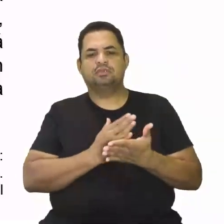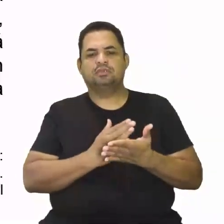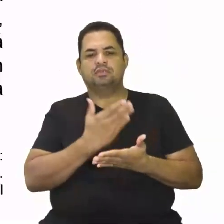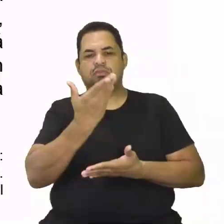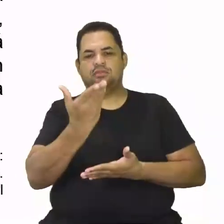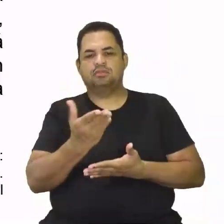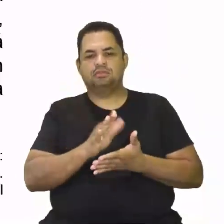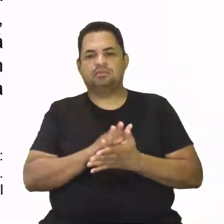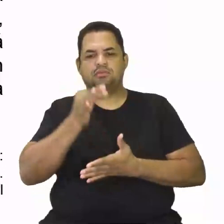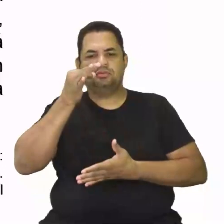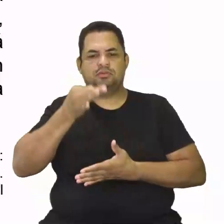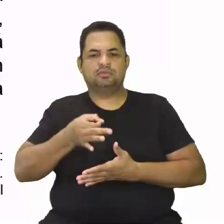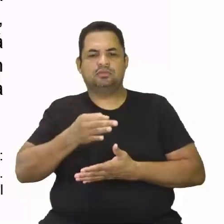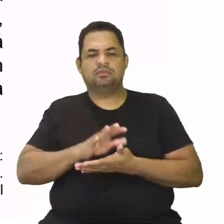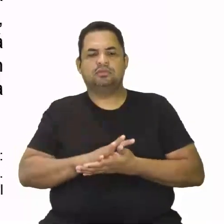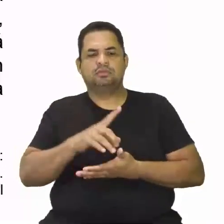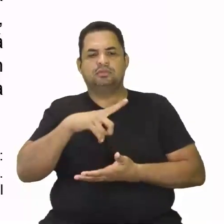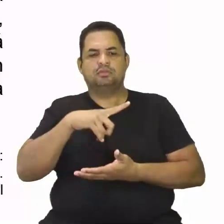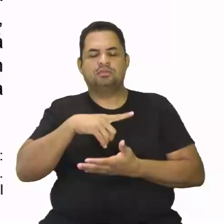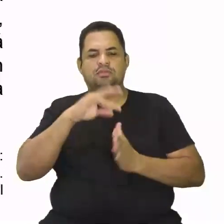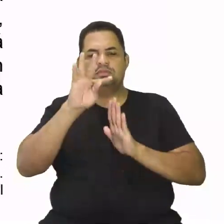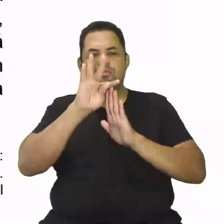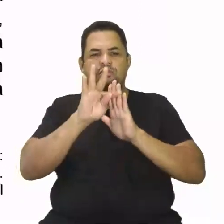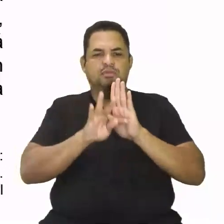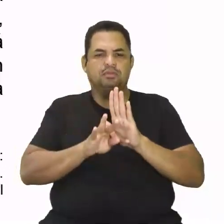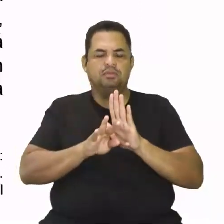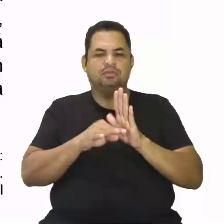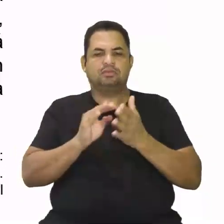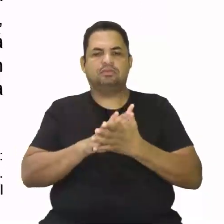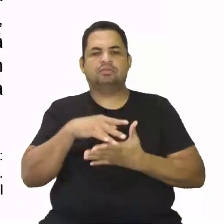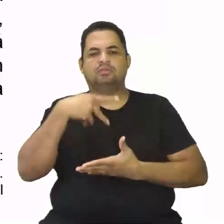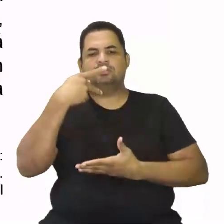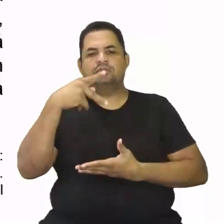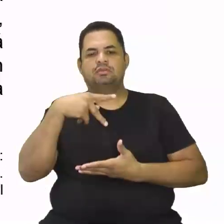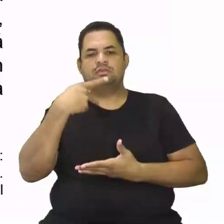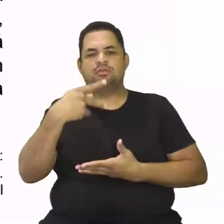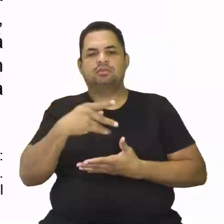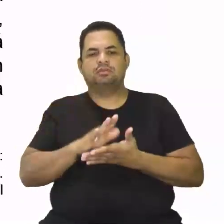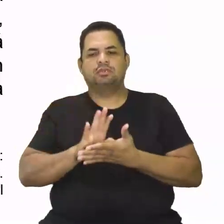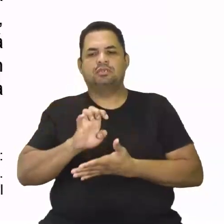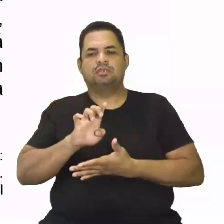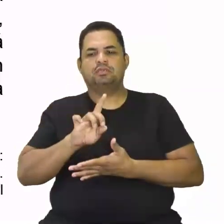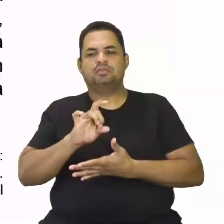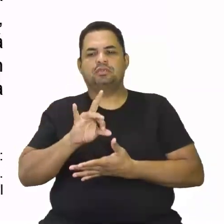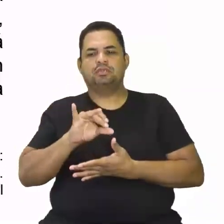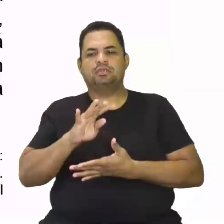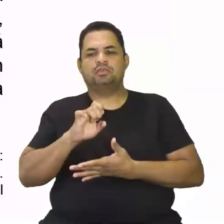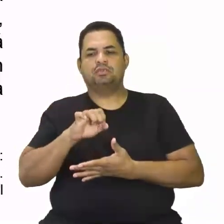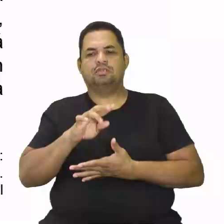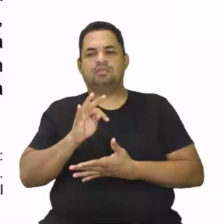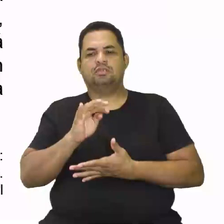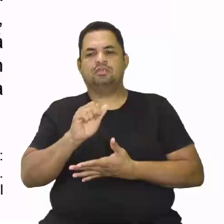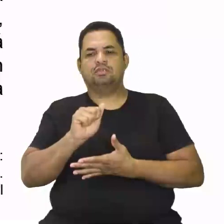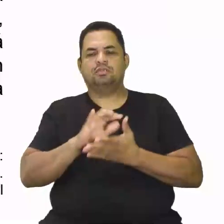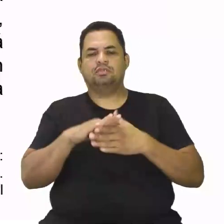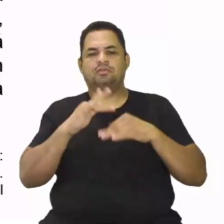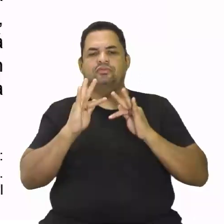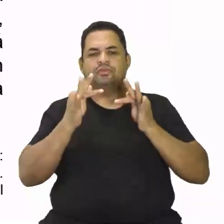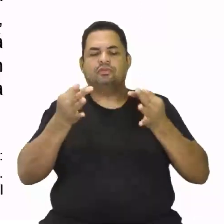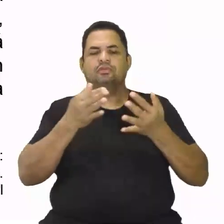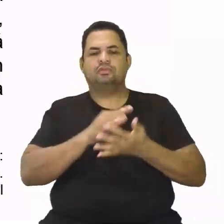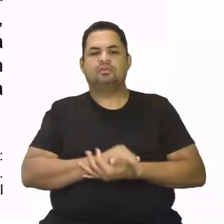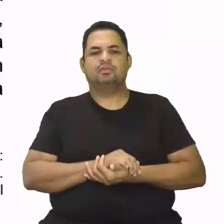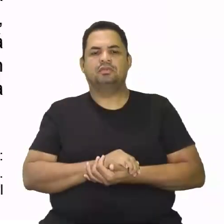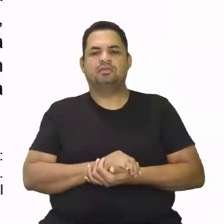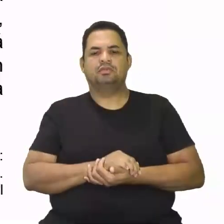do que eu estou falando. Nós temos um texto falando de etiqueta. E aqui no finalzinho diz o